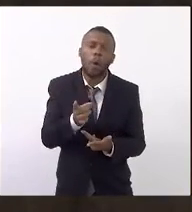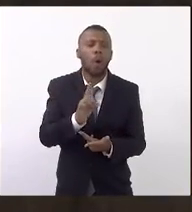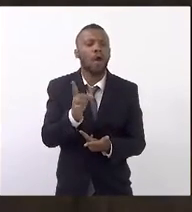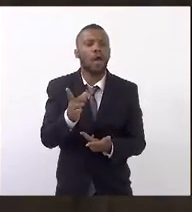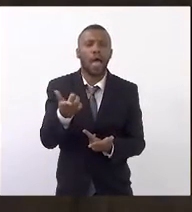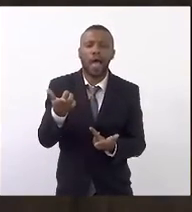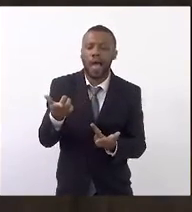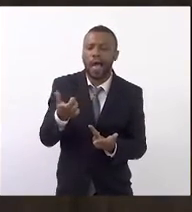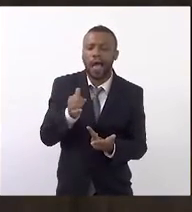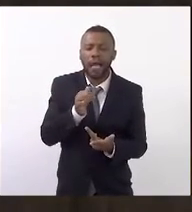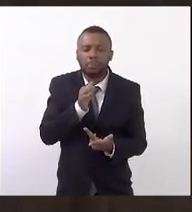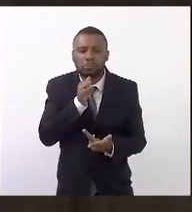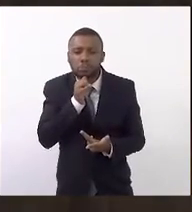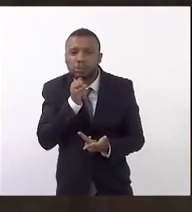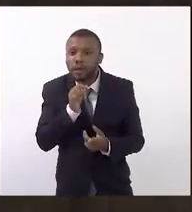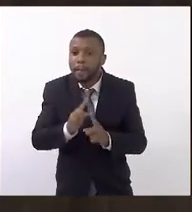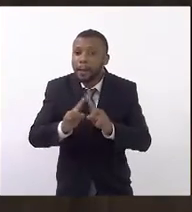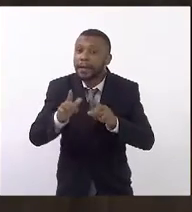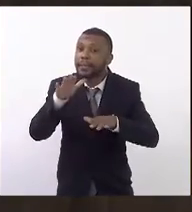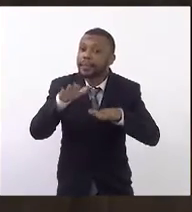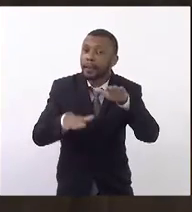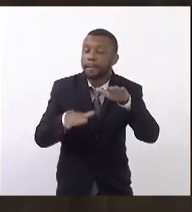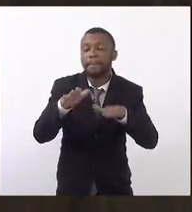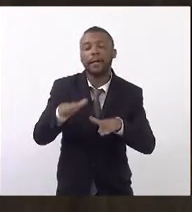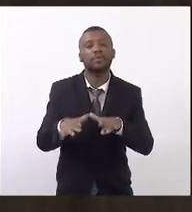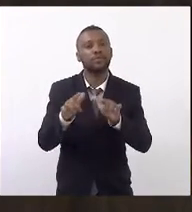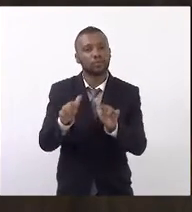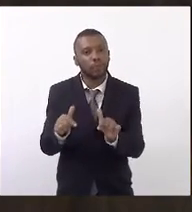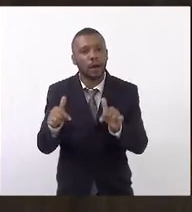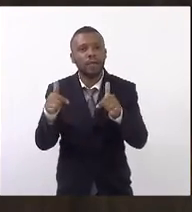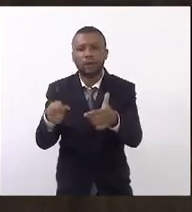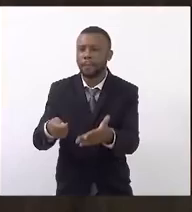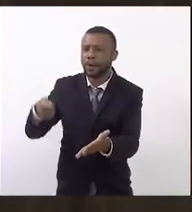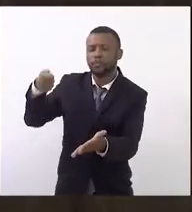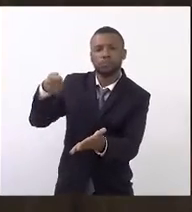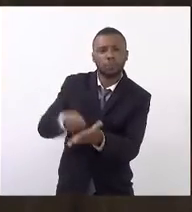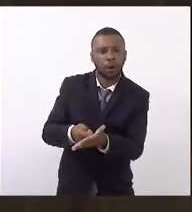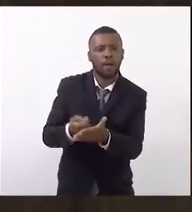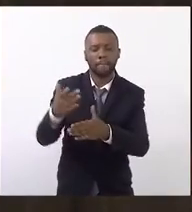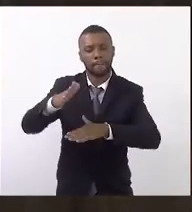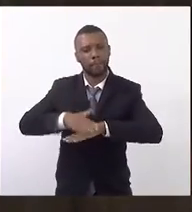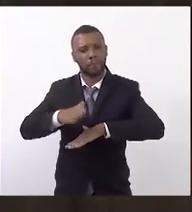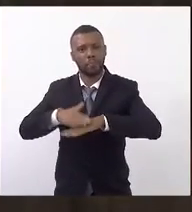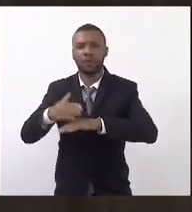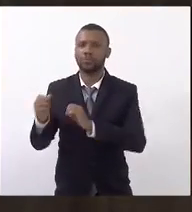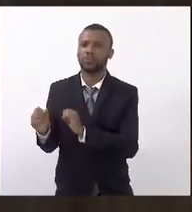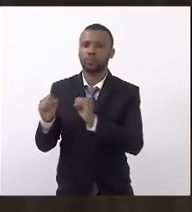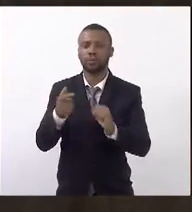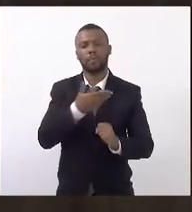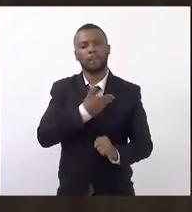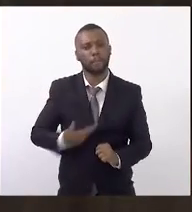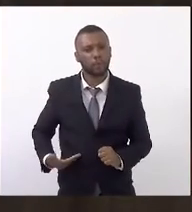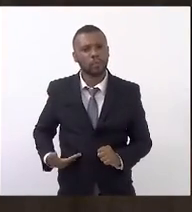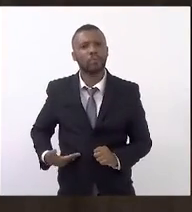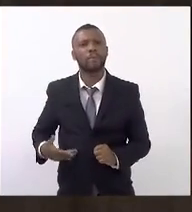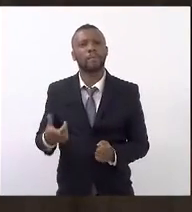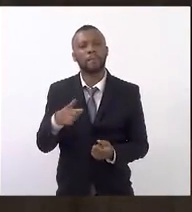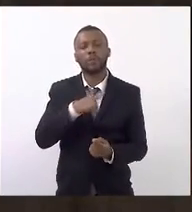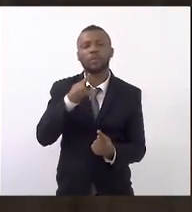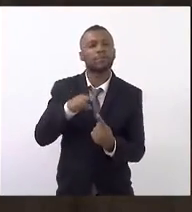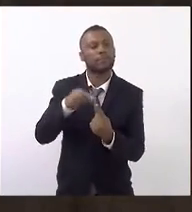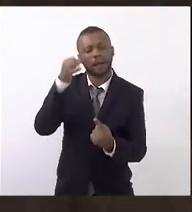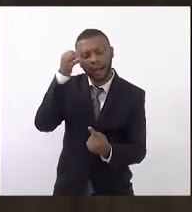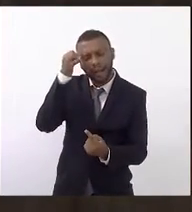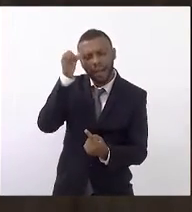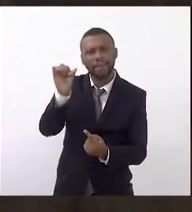lamentável, mas que depende também de uma ação mais contundente do poder público para evitar essas grandes tragédias. Então,